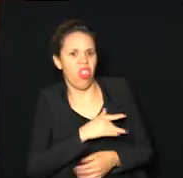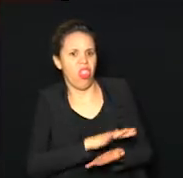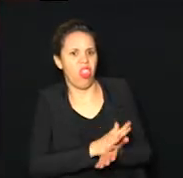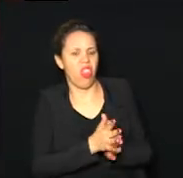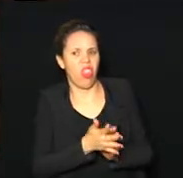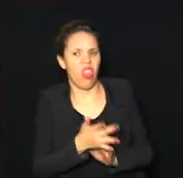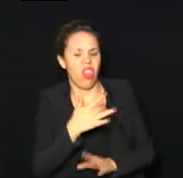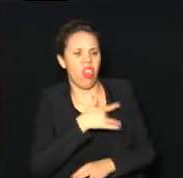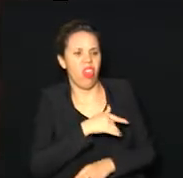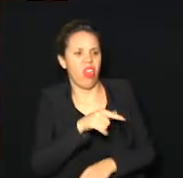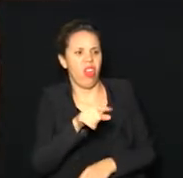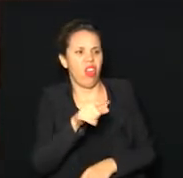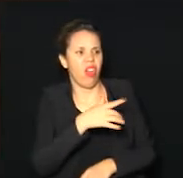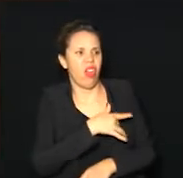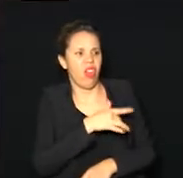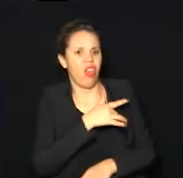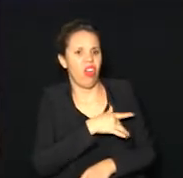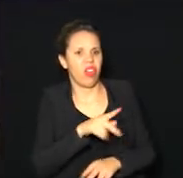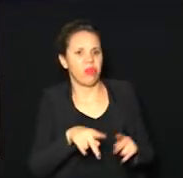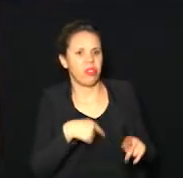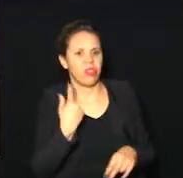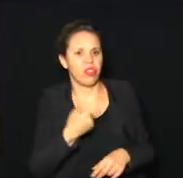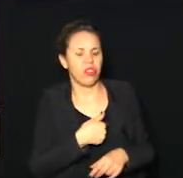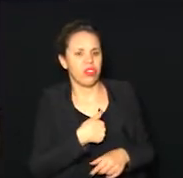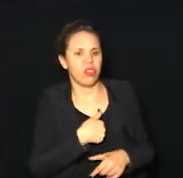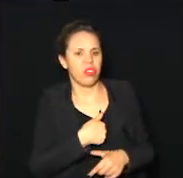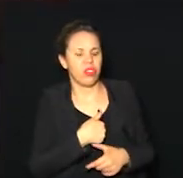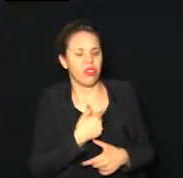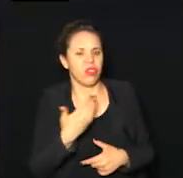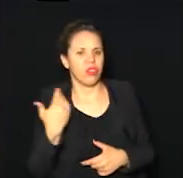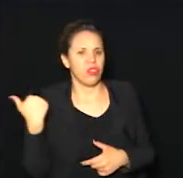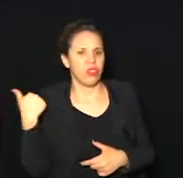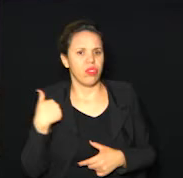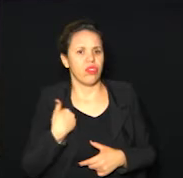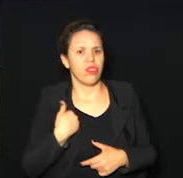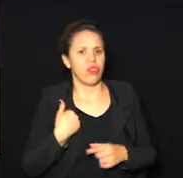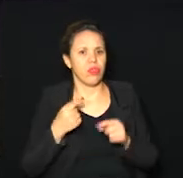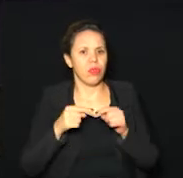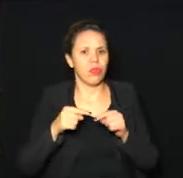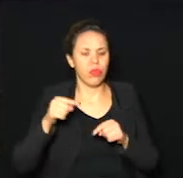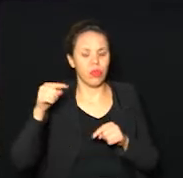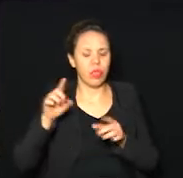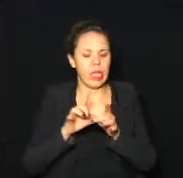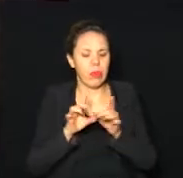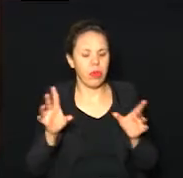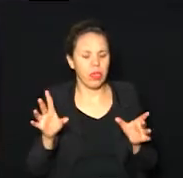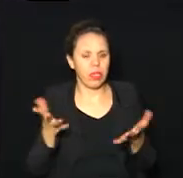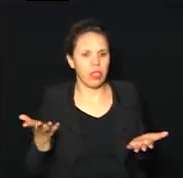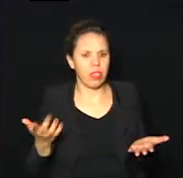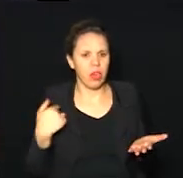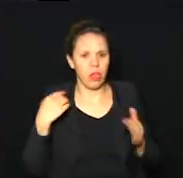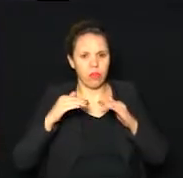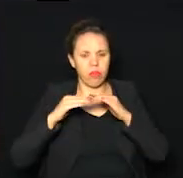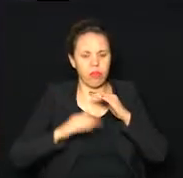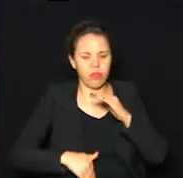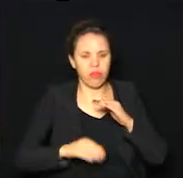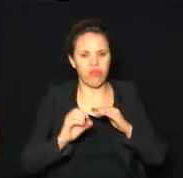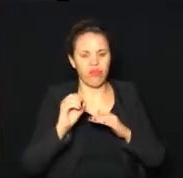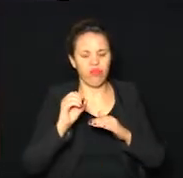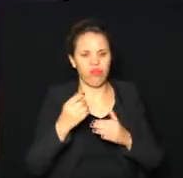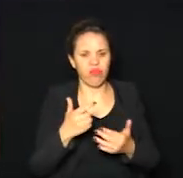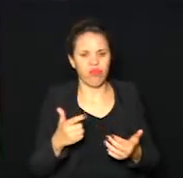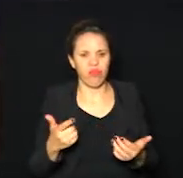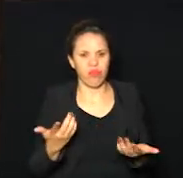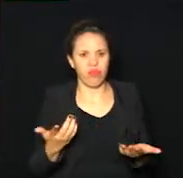como coitado, eles têm dó, porque nós estávamos numa curva de ascensão da democracia e caímos a zero.